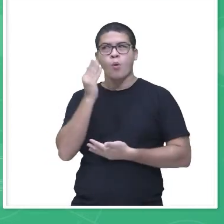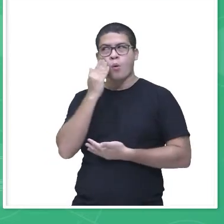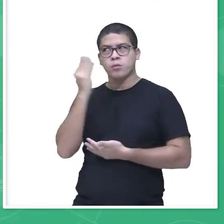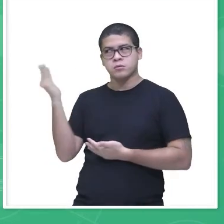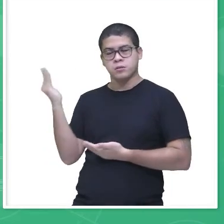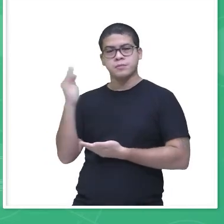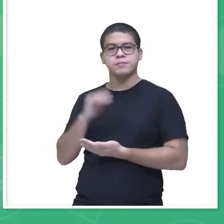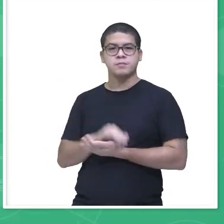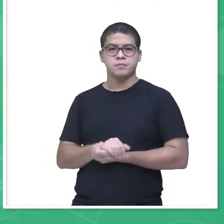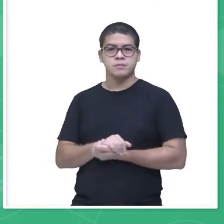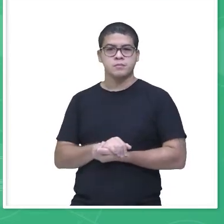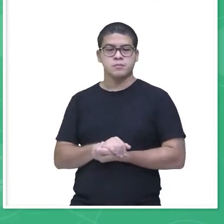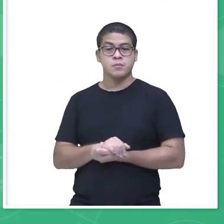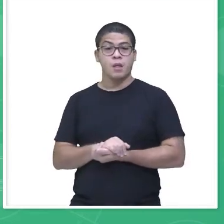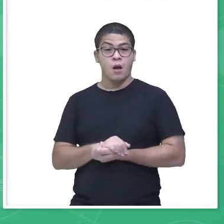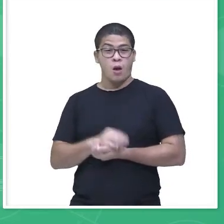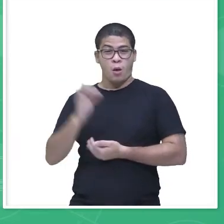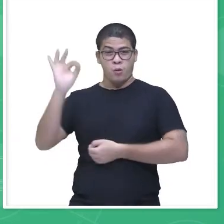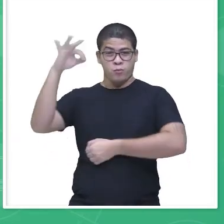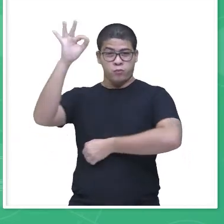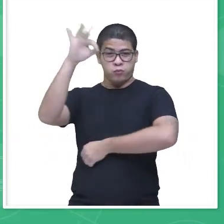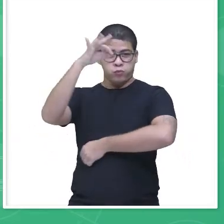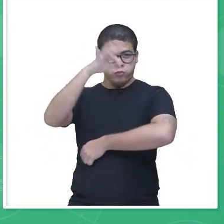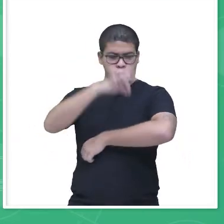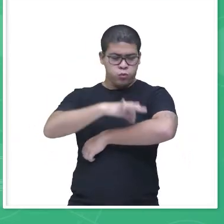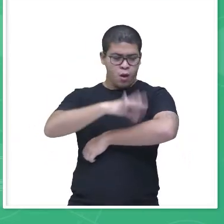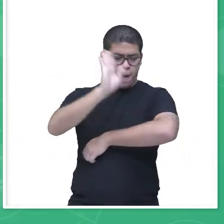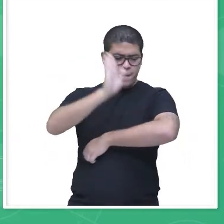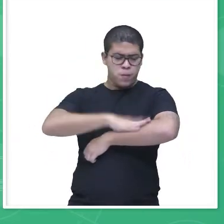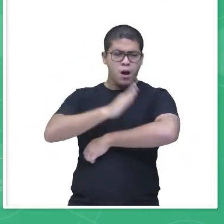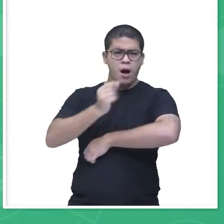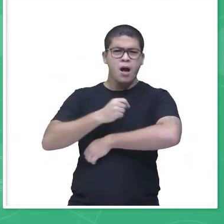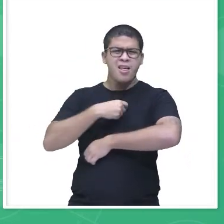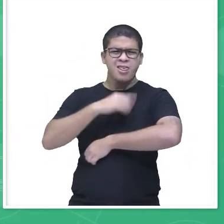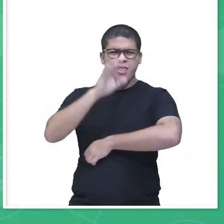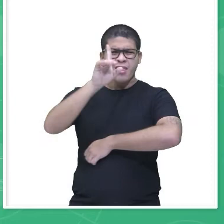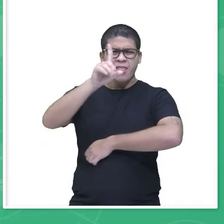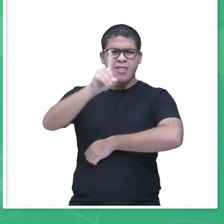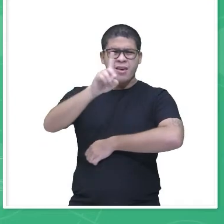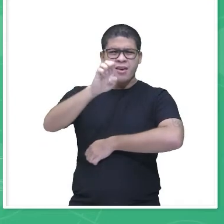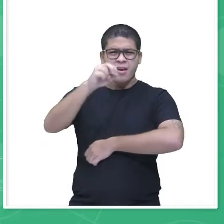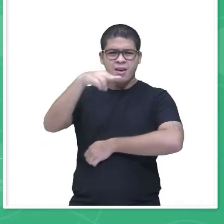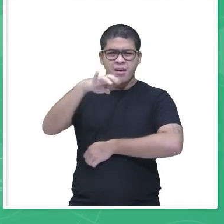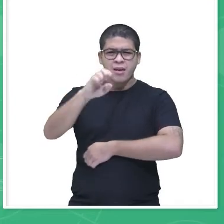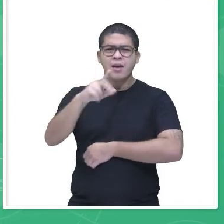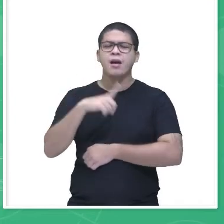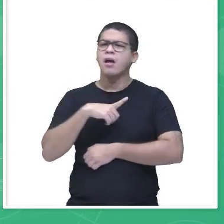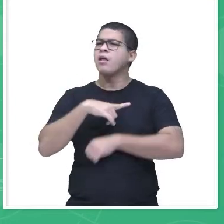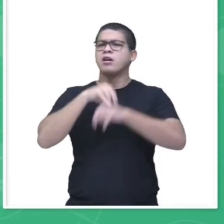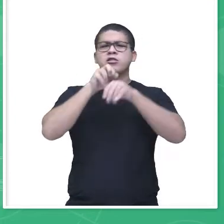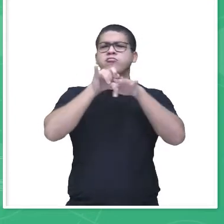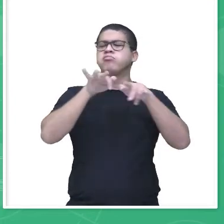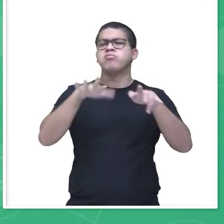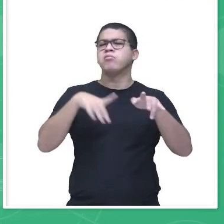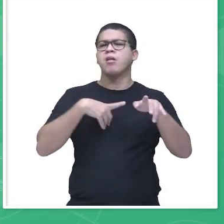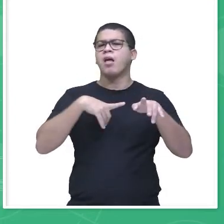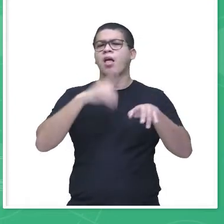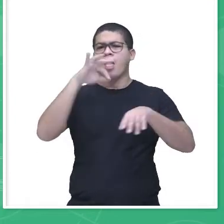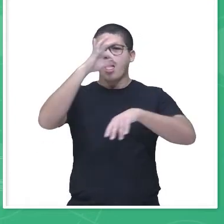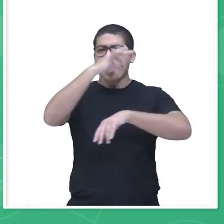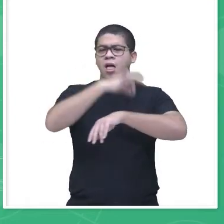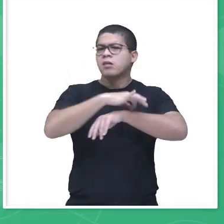campanhas contra mosquito transmissor, né? De dengue, malária, etc. Todos os insetos que